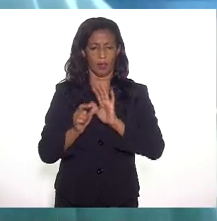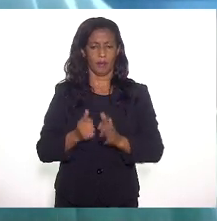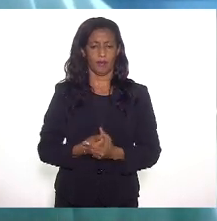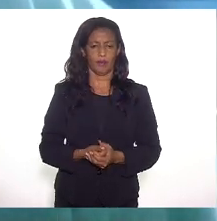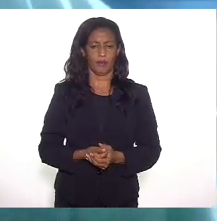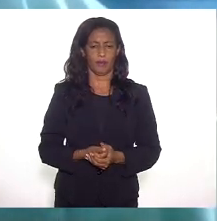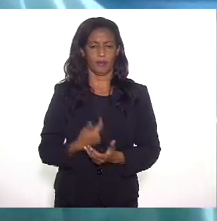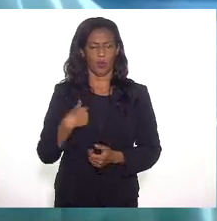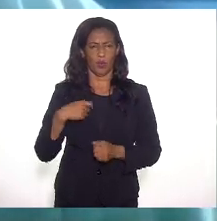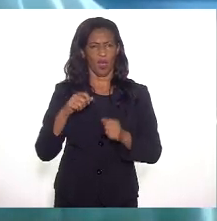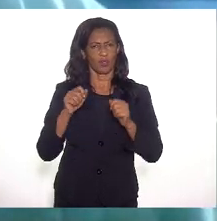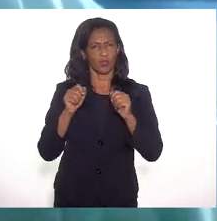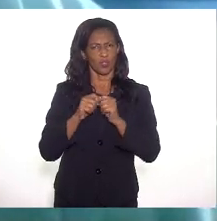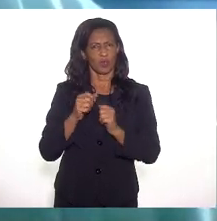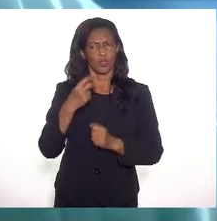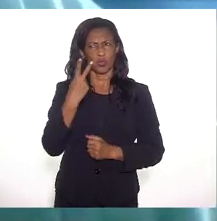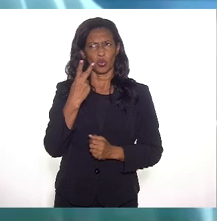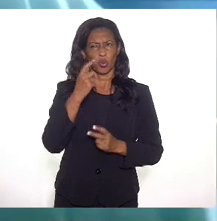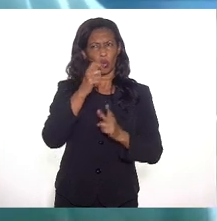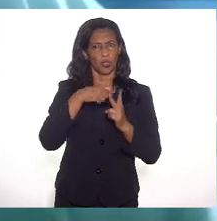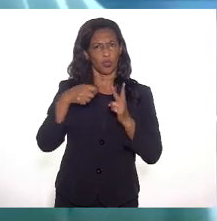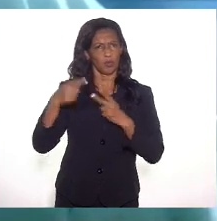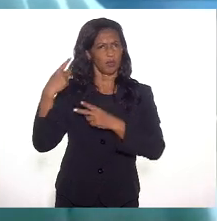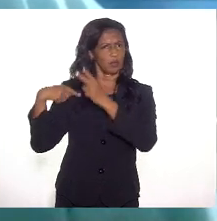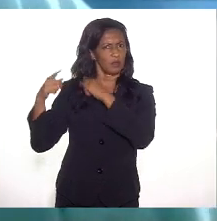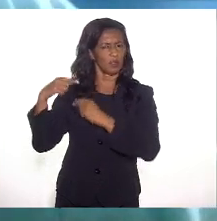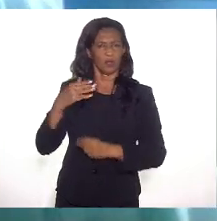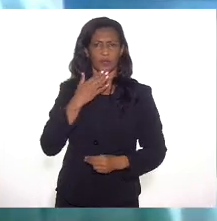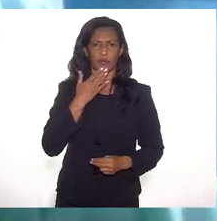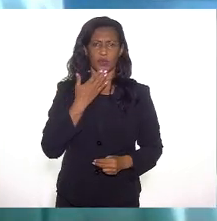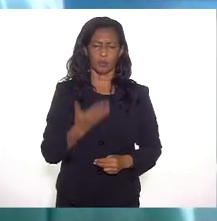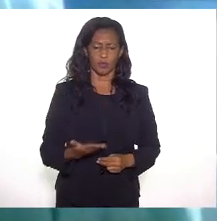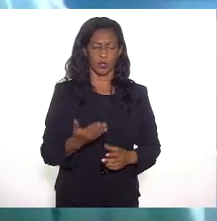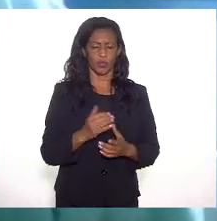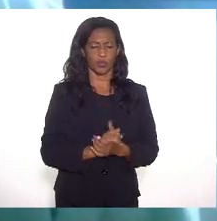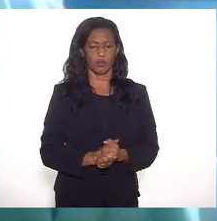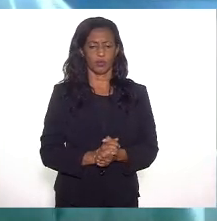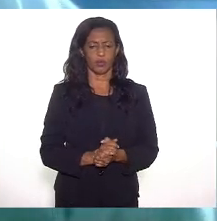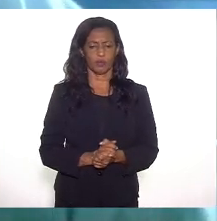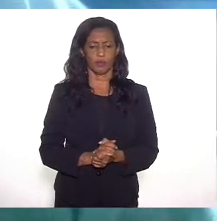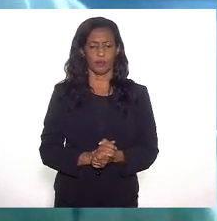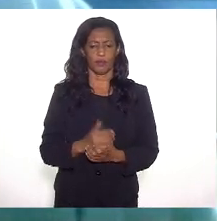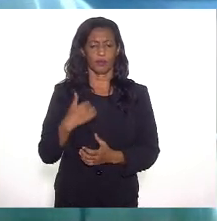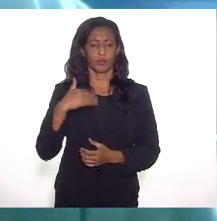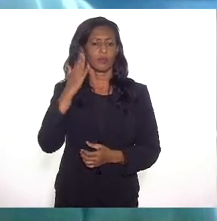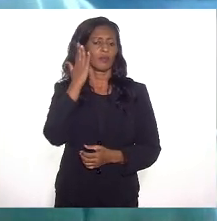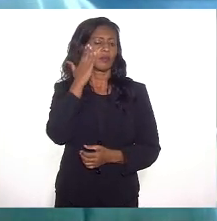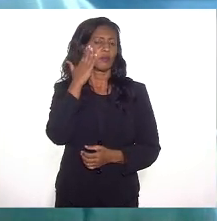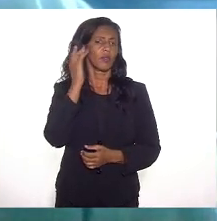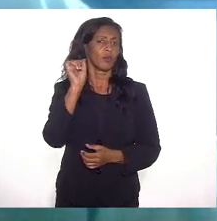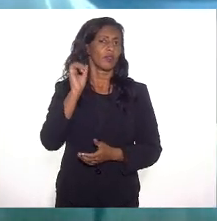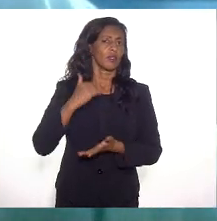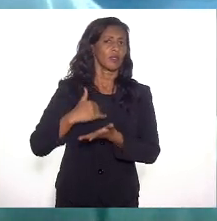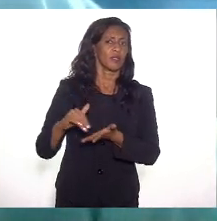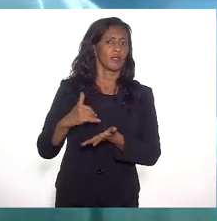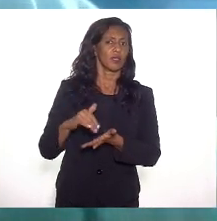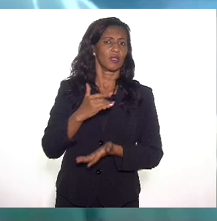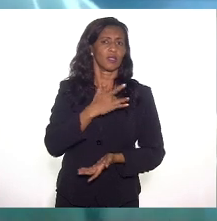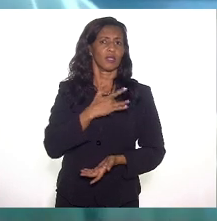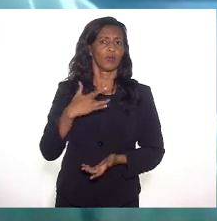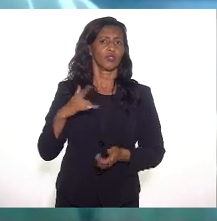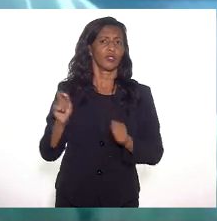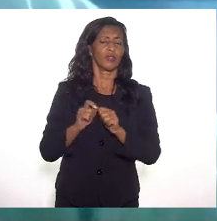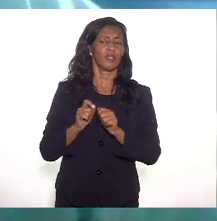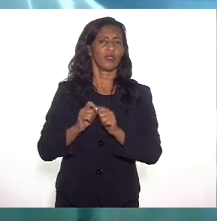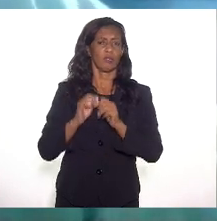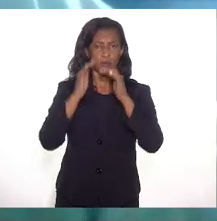Eu acho que eu fiz esse pedido há uns 2 ou 3 meses e não chegou a ser publicado. Eu queria saber o que a Secretaria de Saúde está fazendo para cumprir